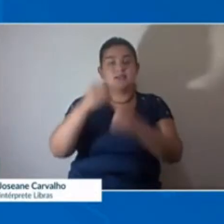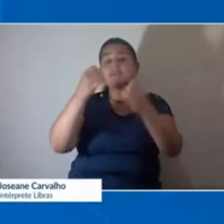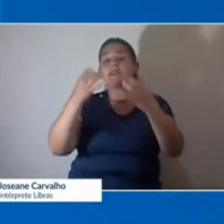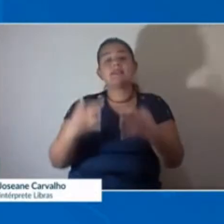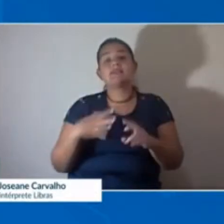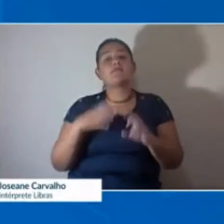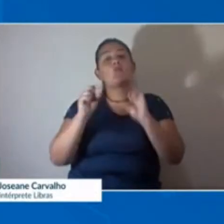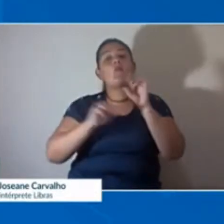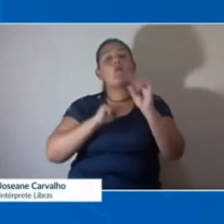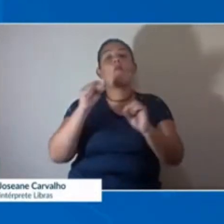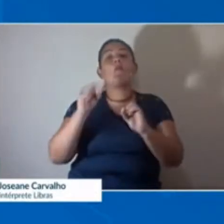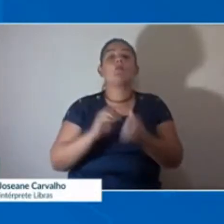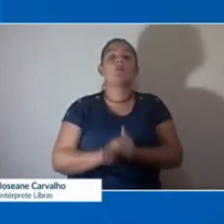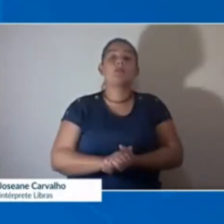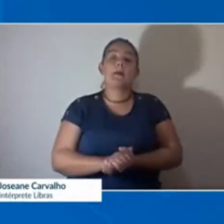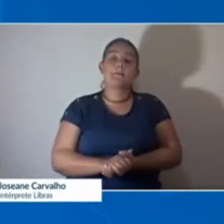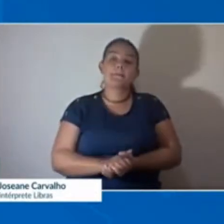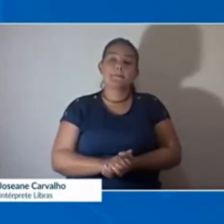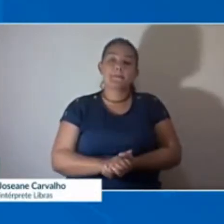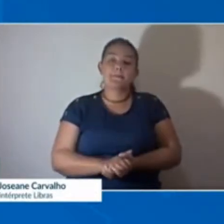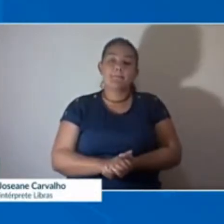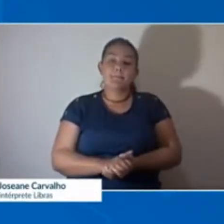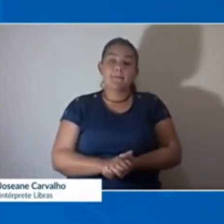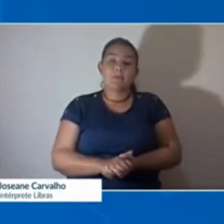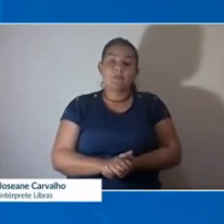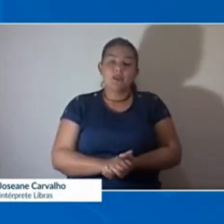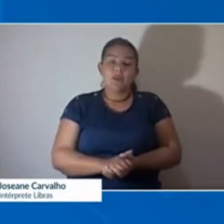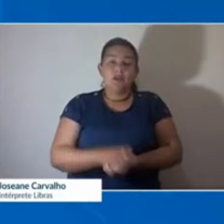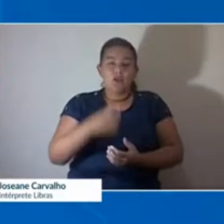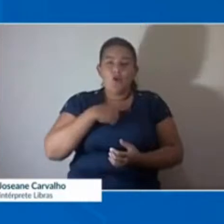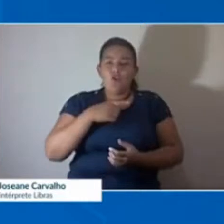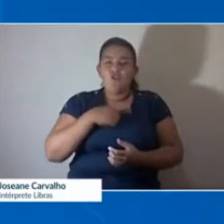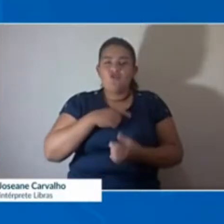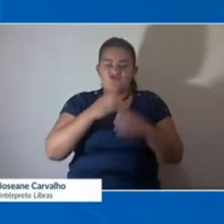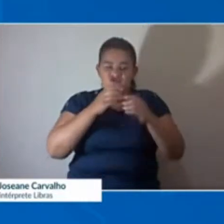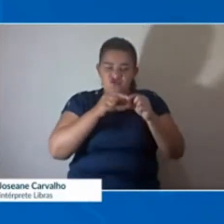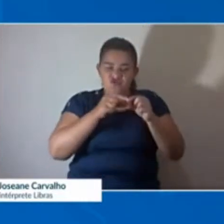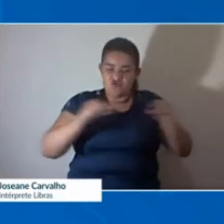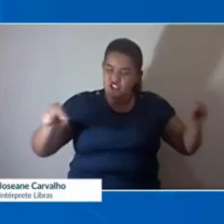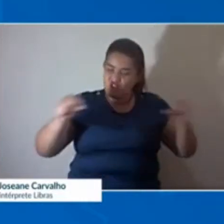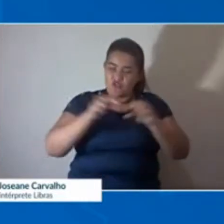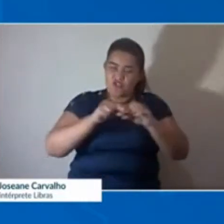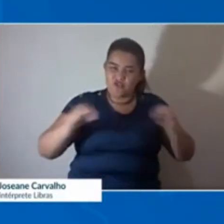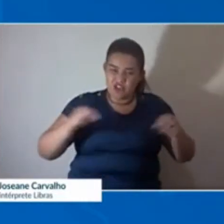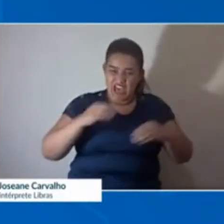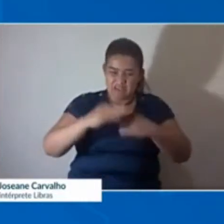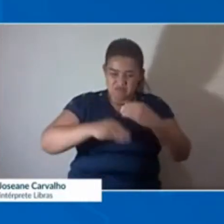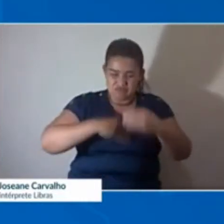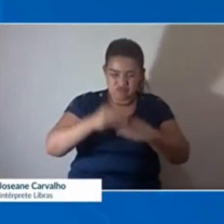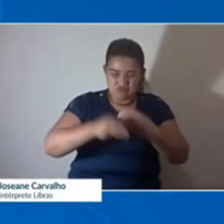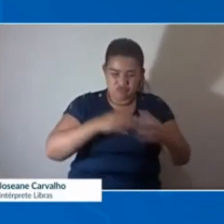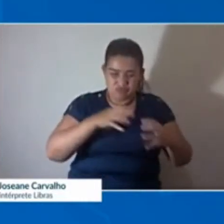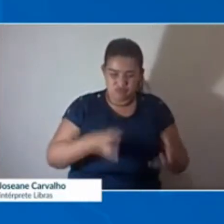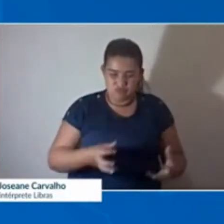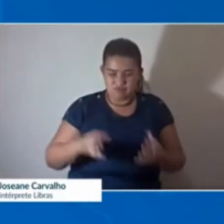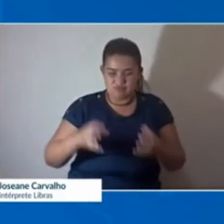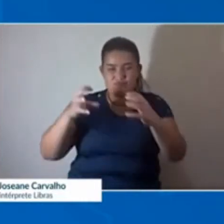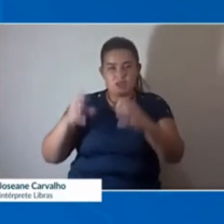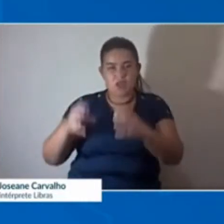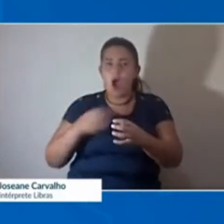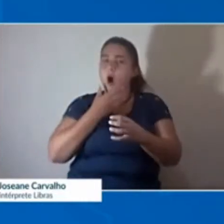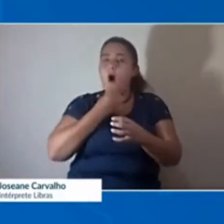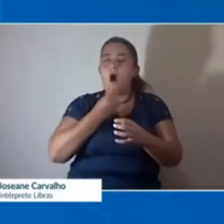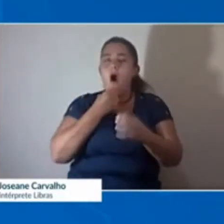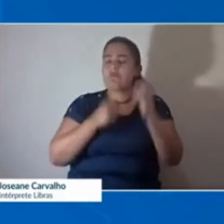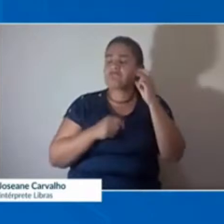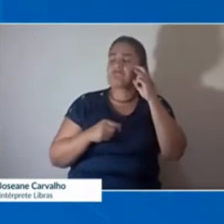maneira. Ela estava carregando os cabos, ela trabalhava numa TV em São Paulo, e aí os caras passaram e